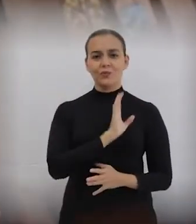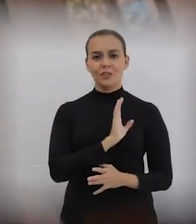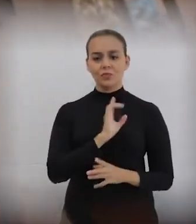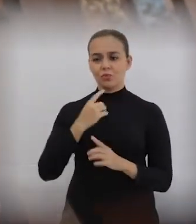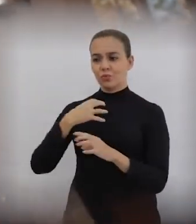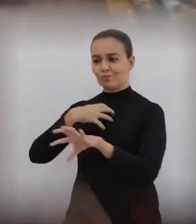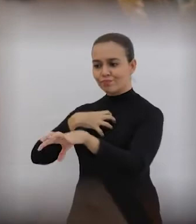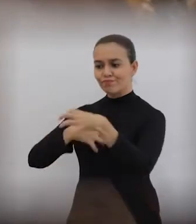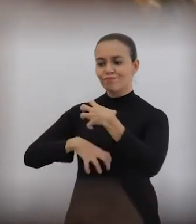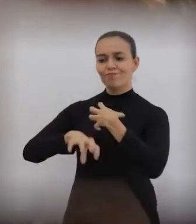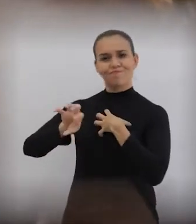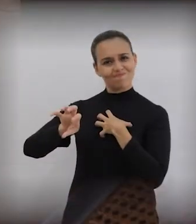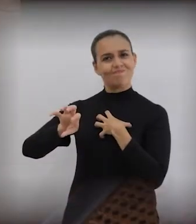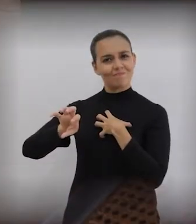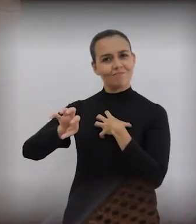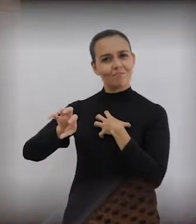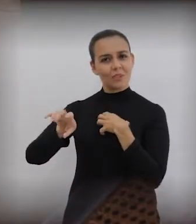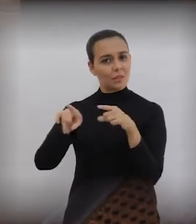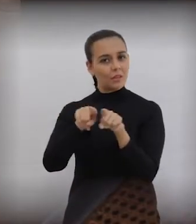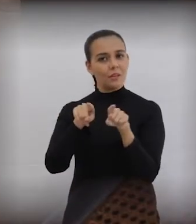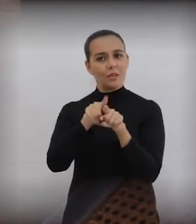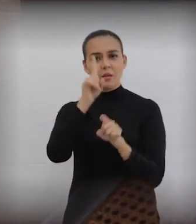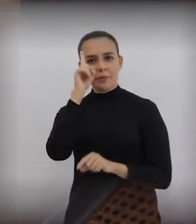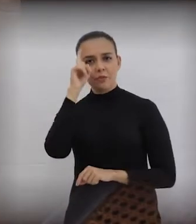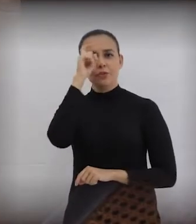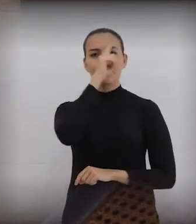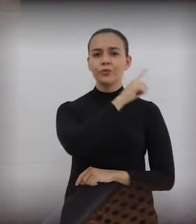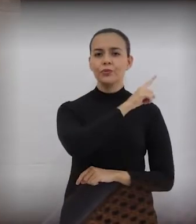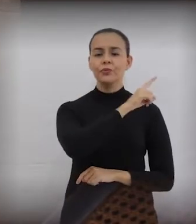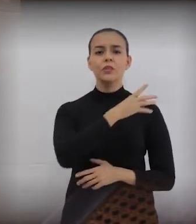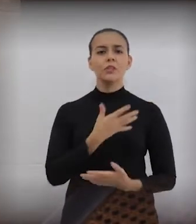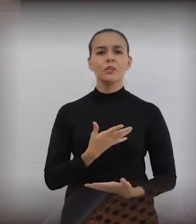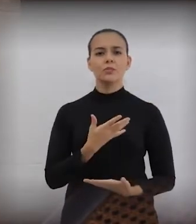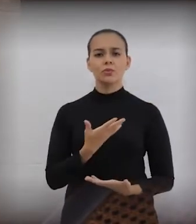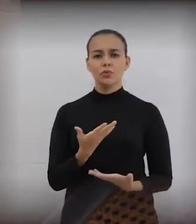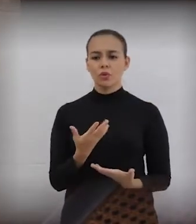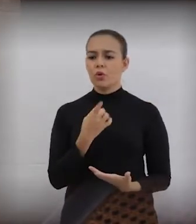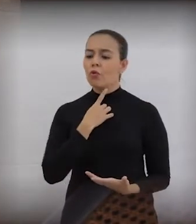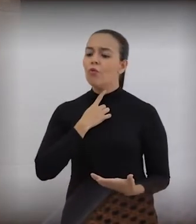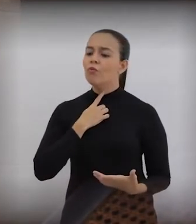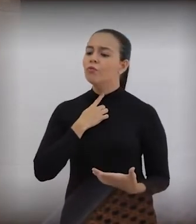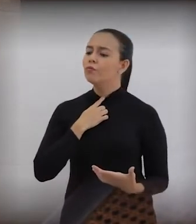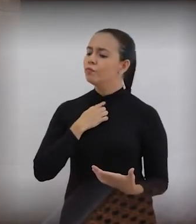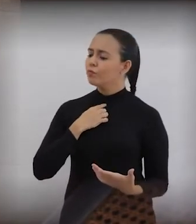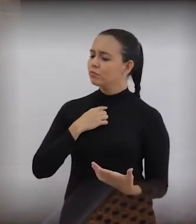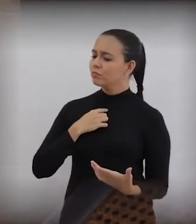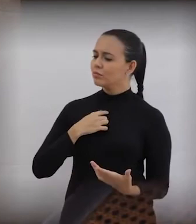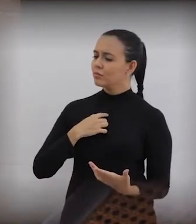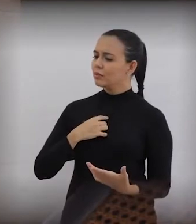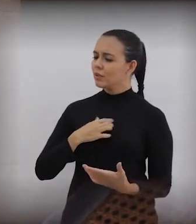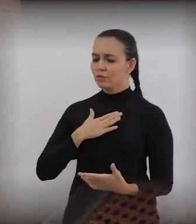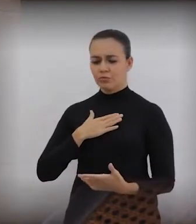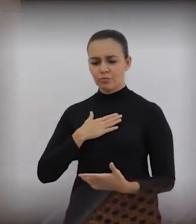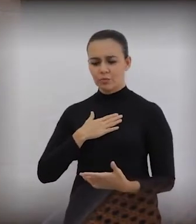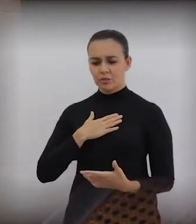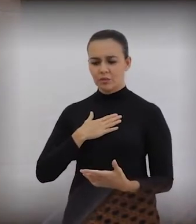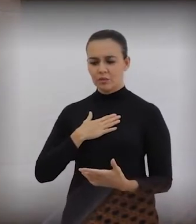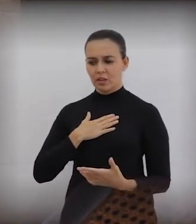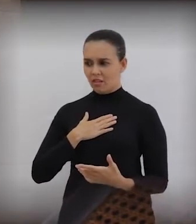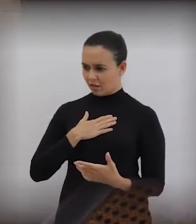de se colocar no lugar do outro, uma certa dificuldade em ver o seu desejo de alguma